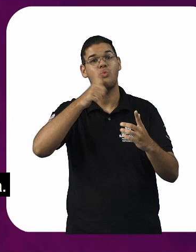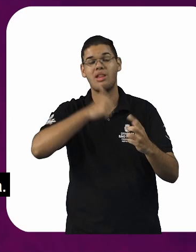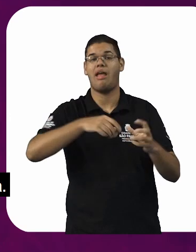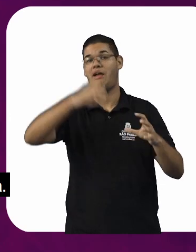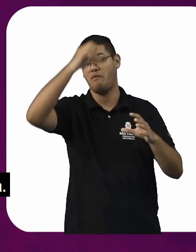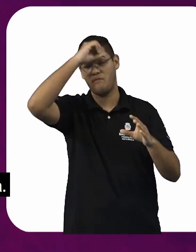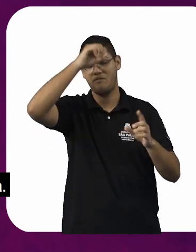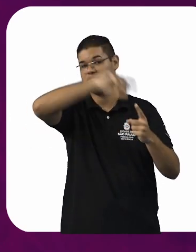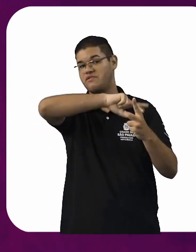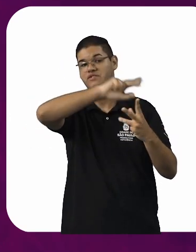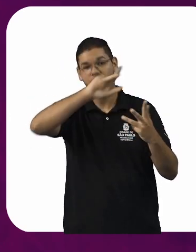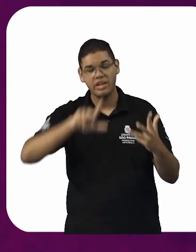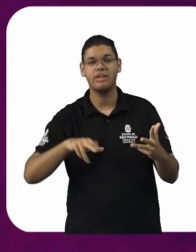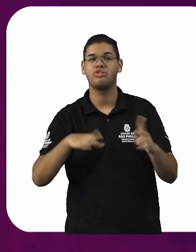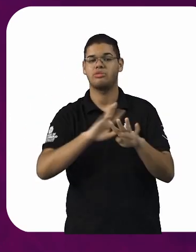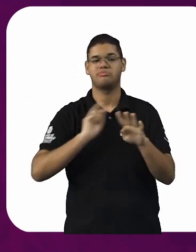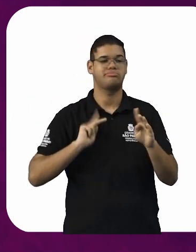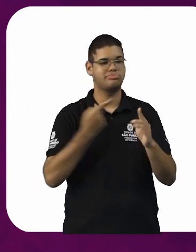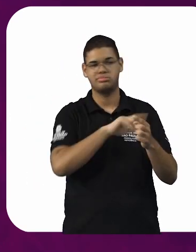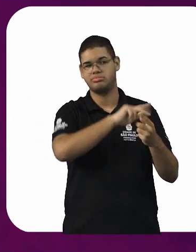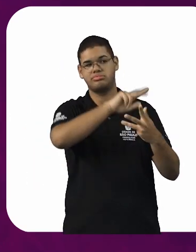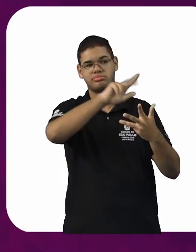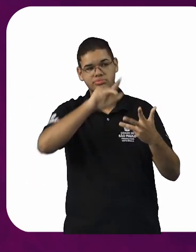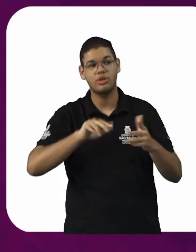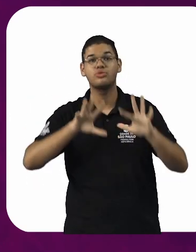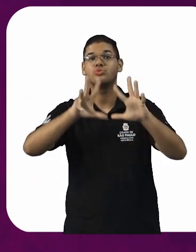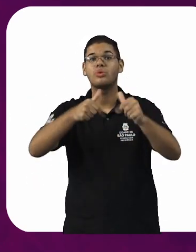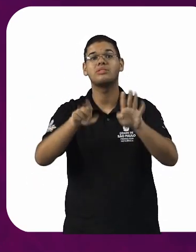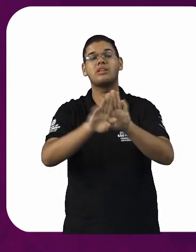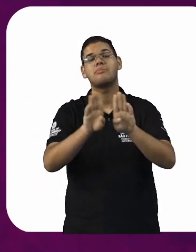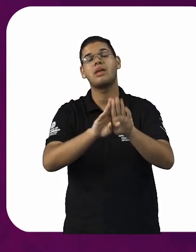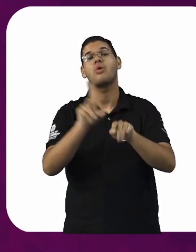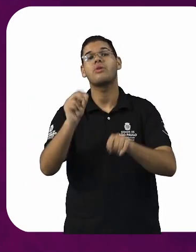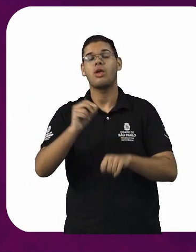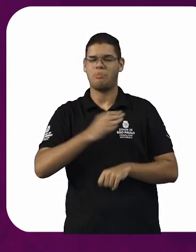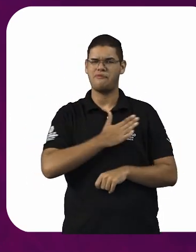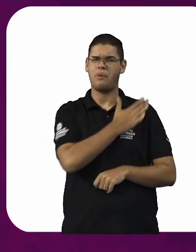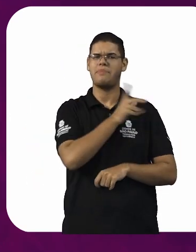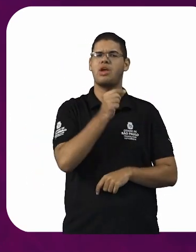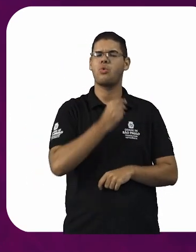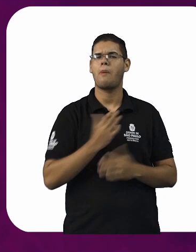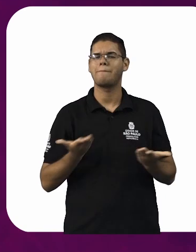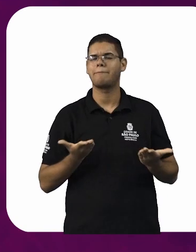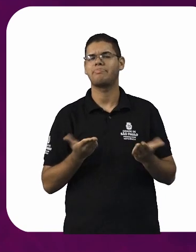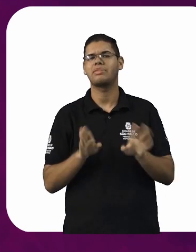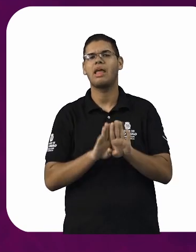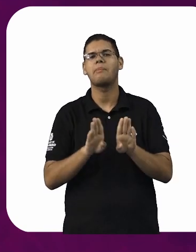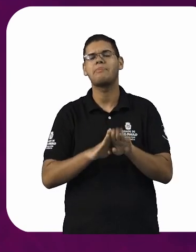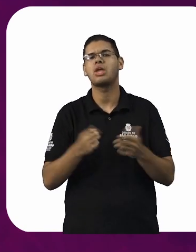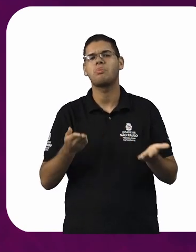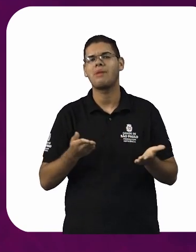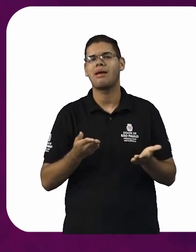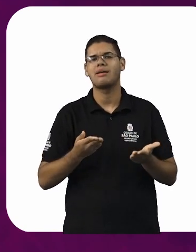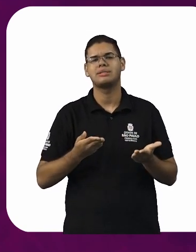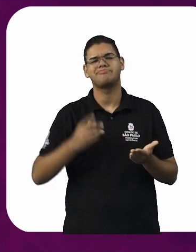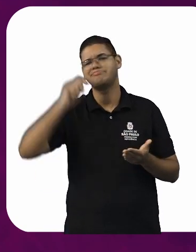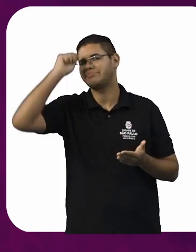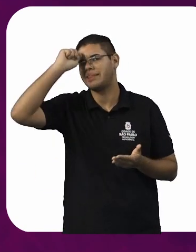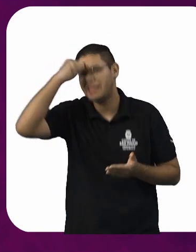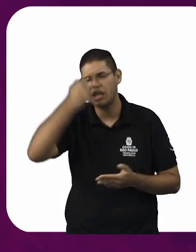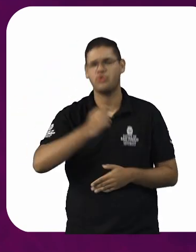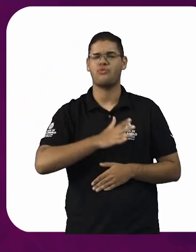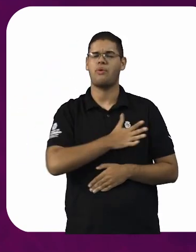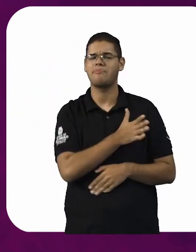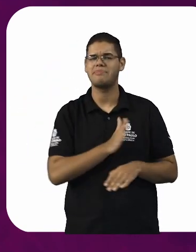de homotransfobia. O Supremo reconheceu a homotransfobia como racismo, então ele e eu, a gente fala negrofobia, machismo.